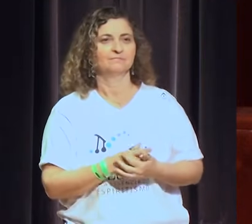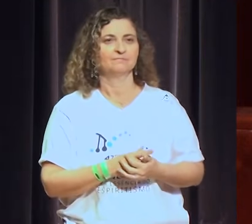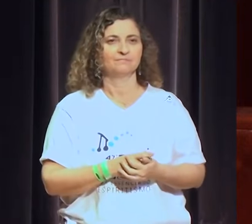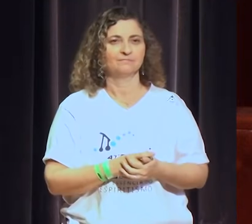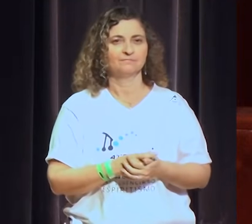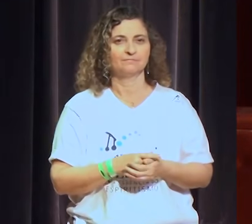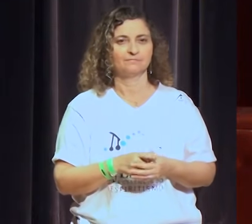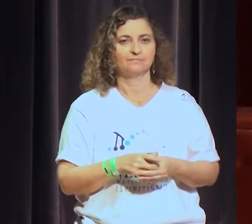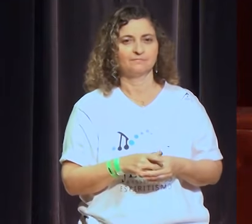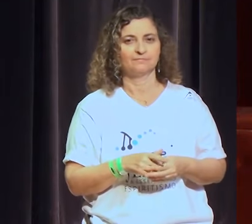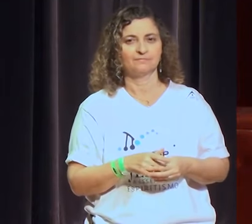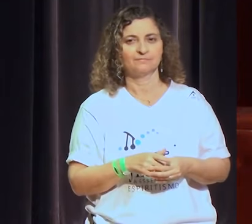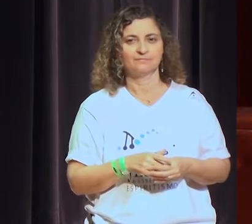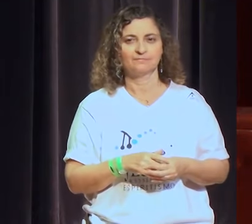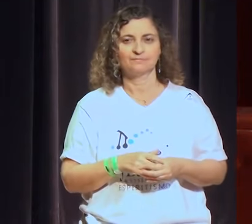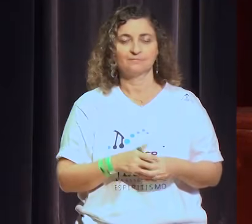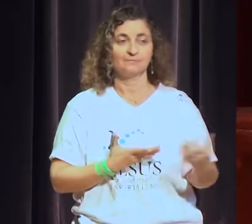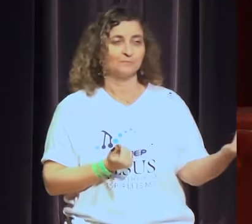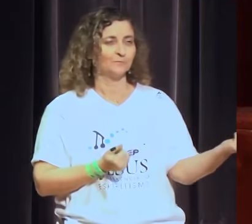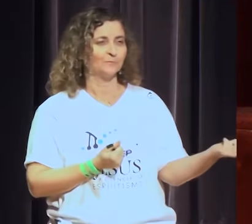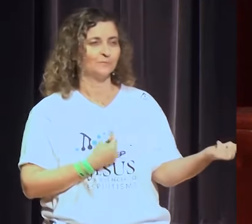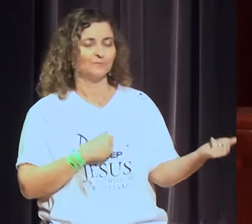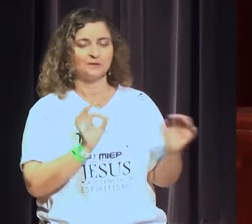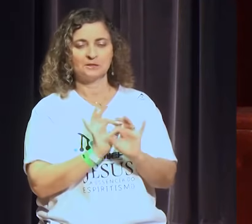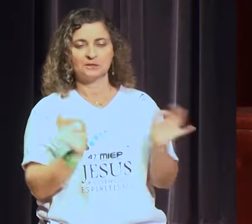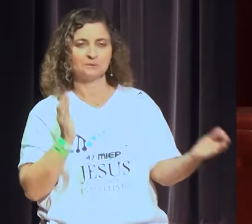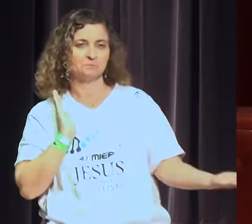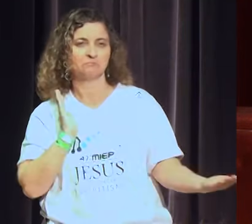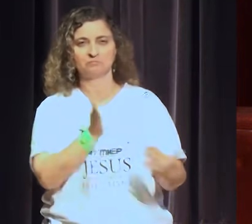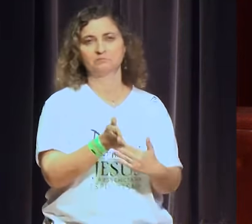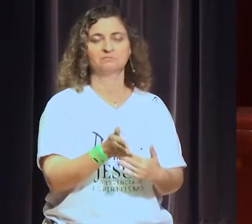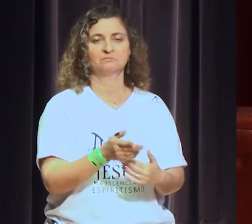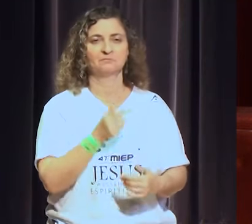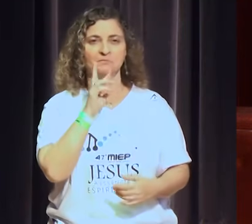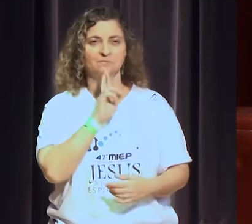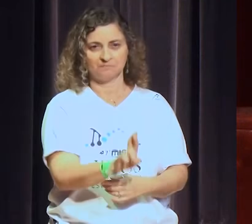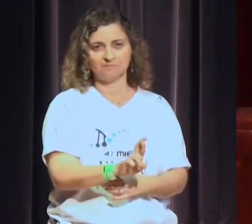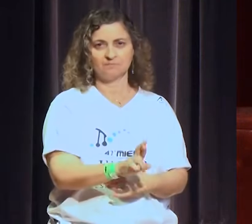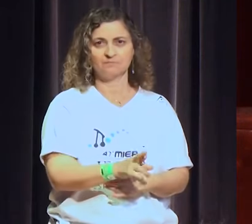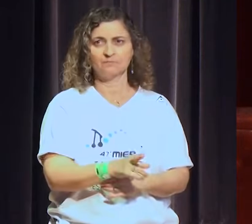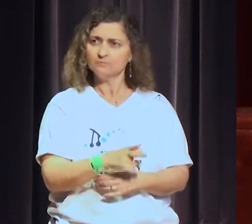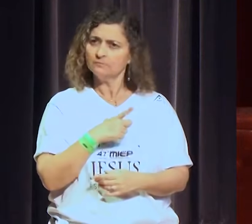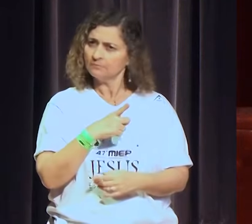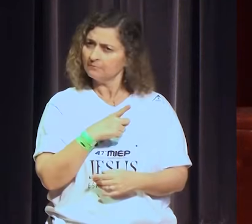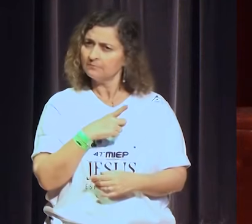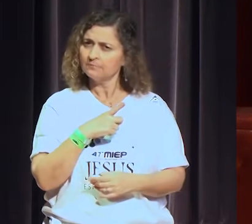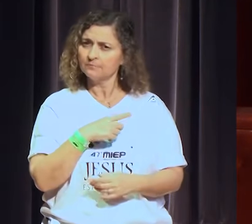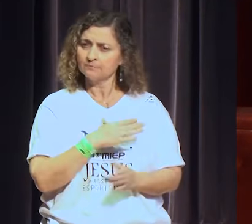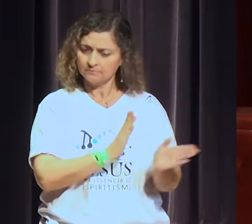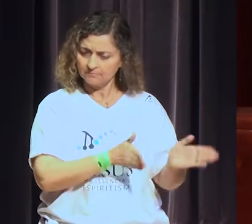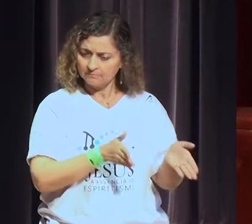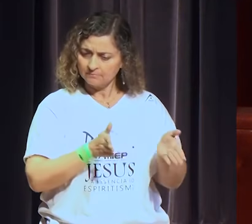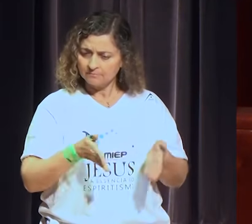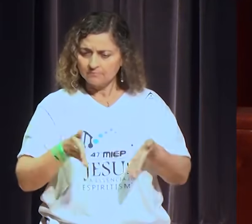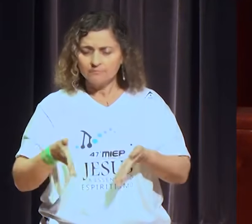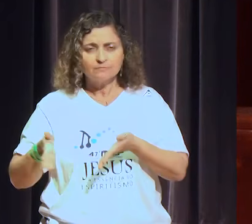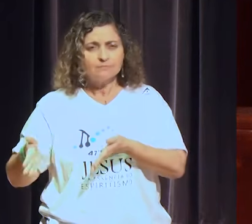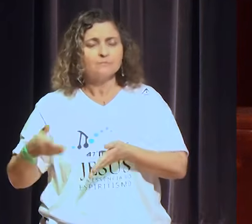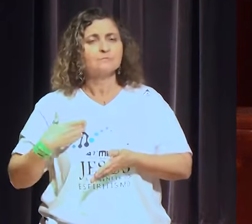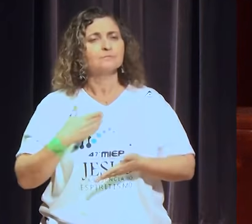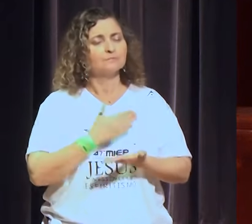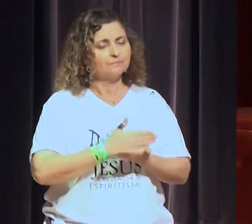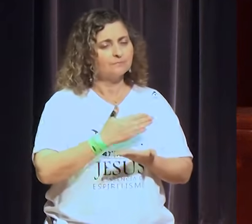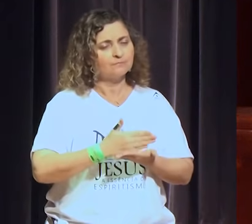Adolescente é ordem, né? Que é direto, né? Tem uma ordem nessa bagaça. Tem. Tem uma ordem.